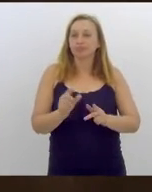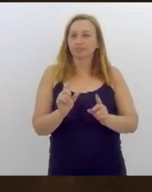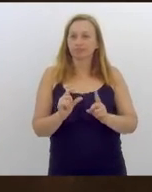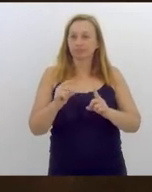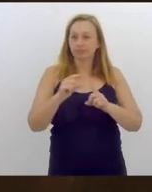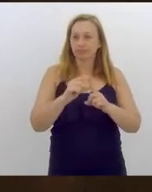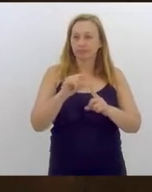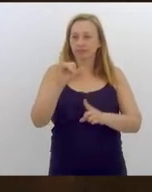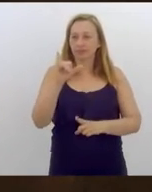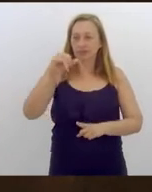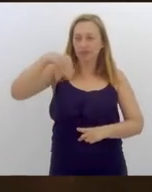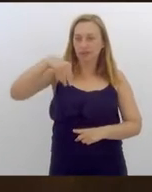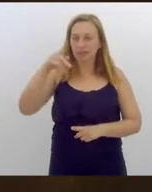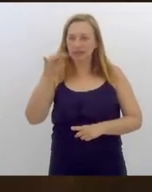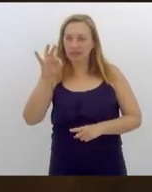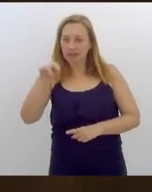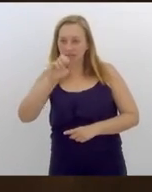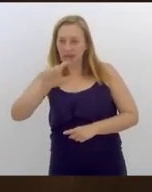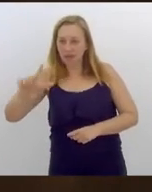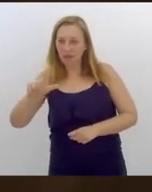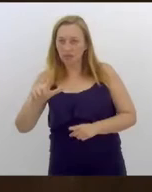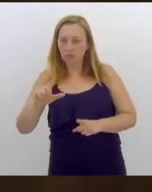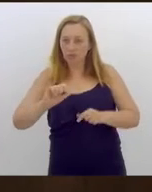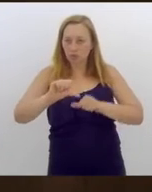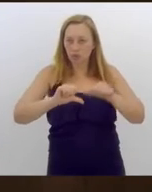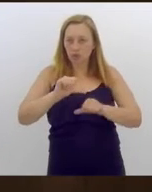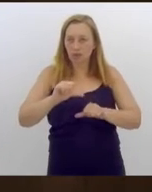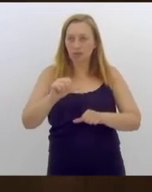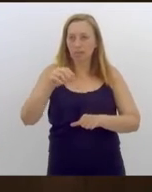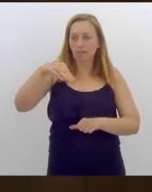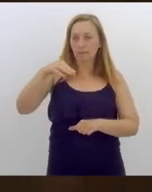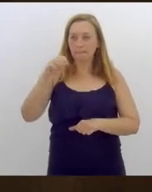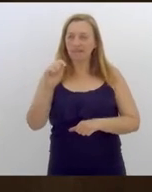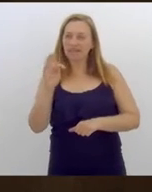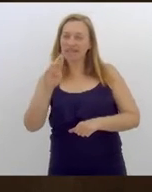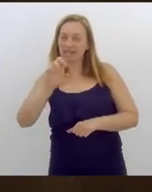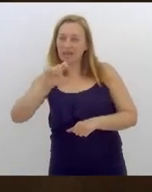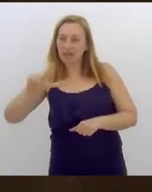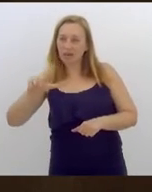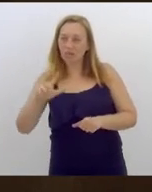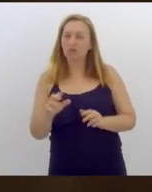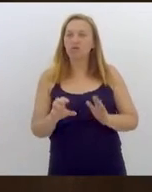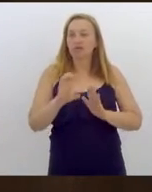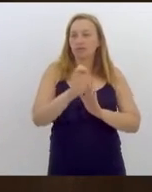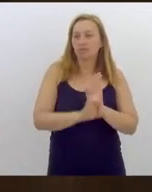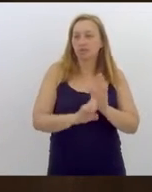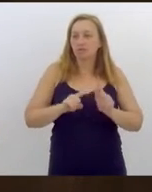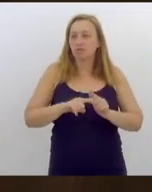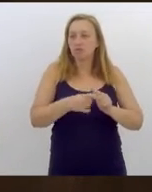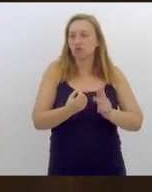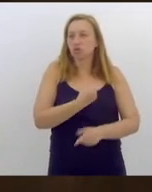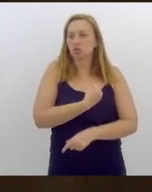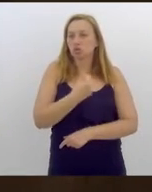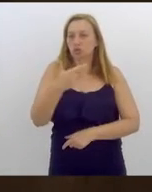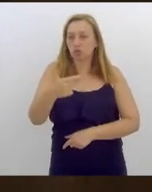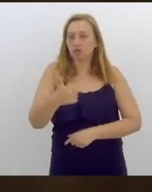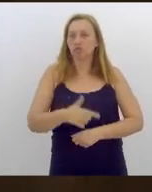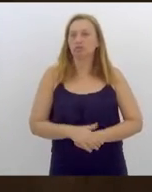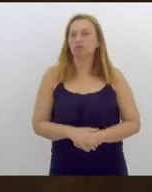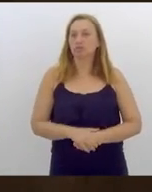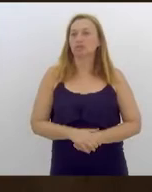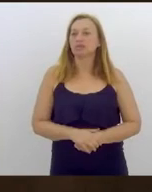imaterial por material e na emenda modificativa número 2